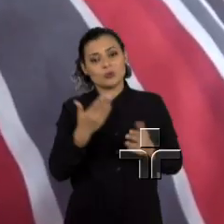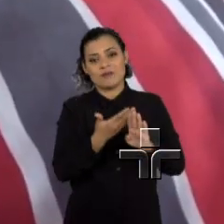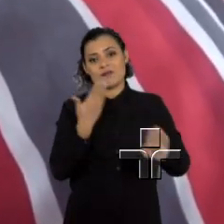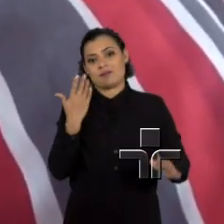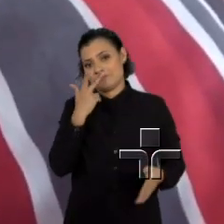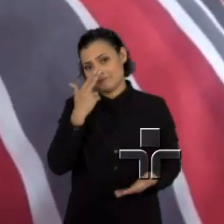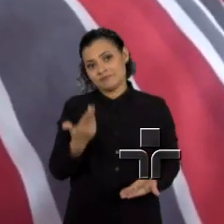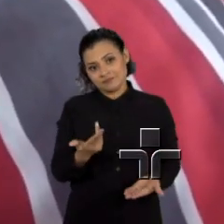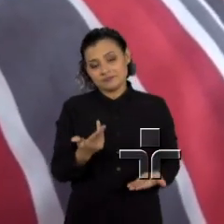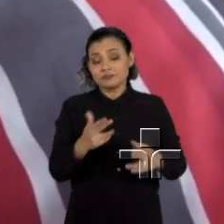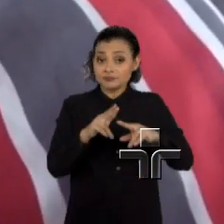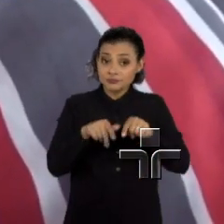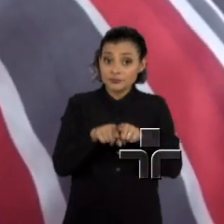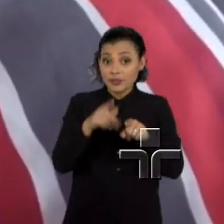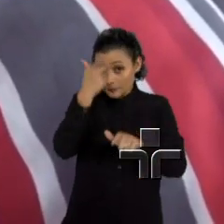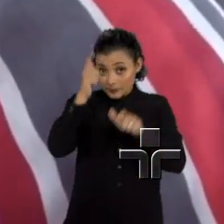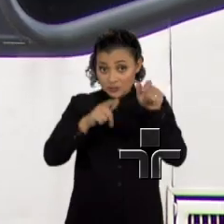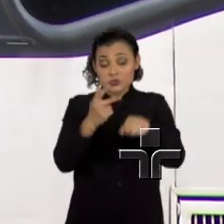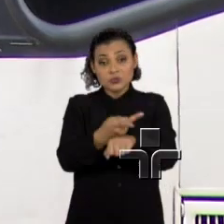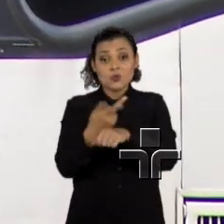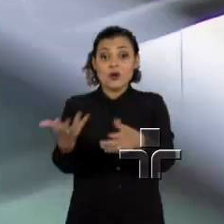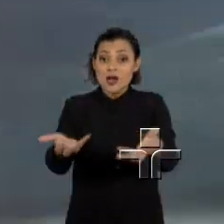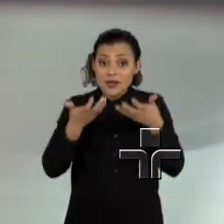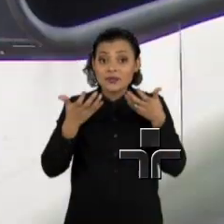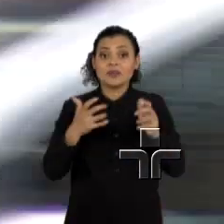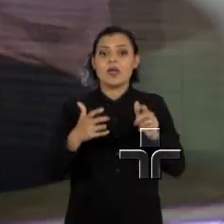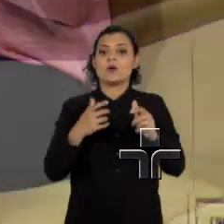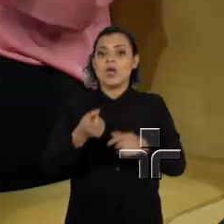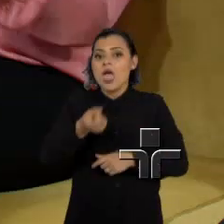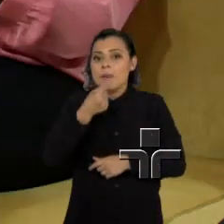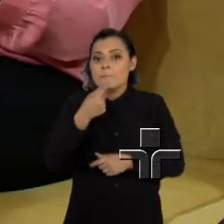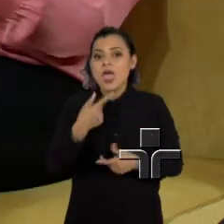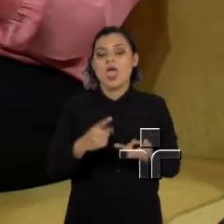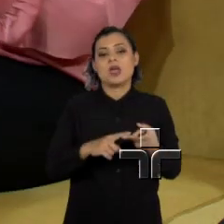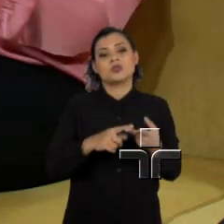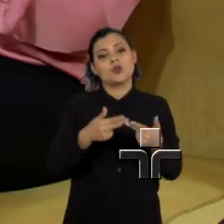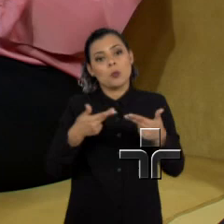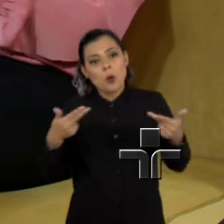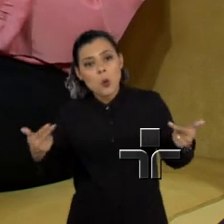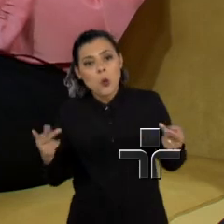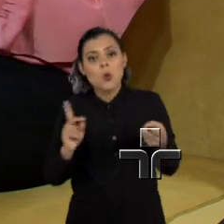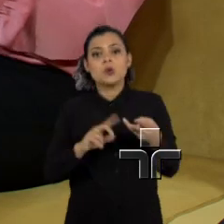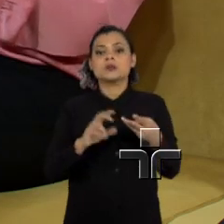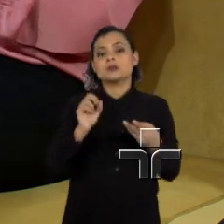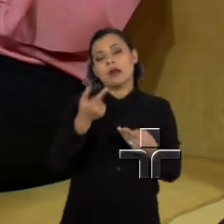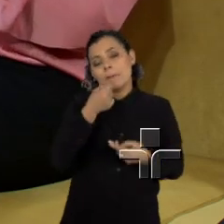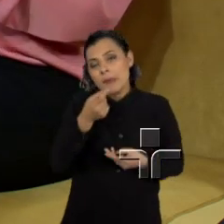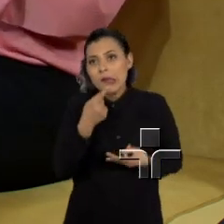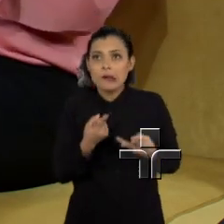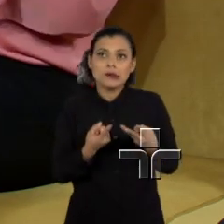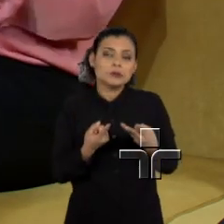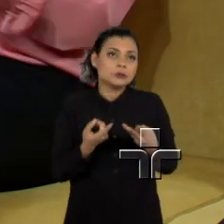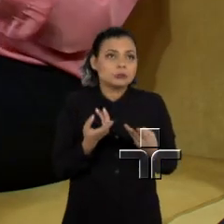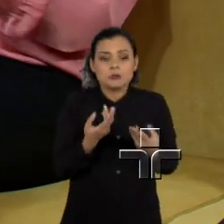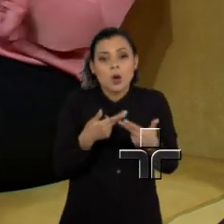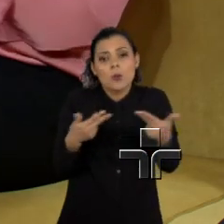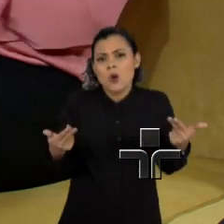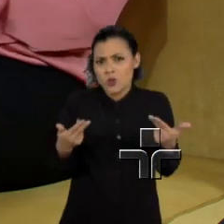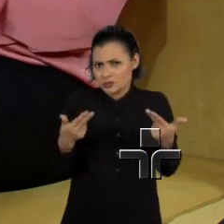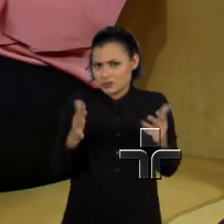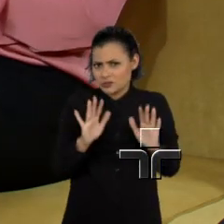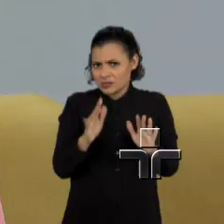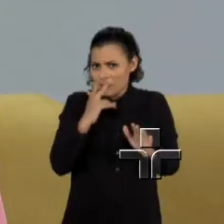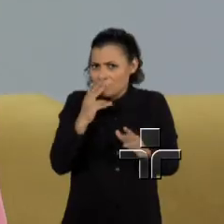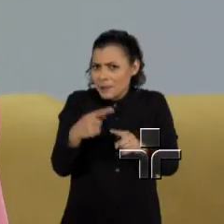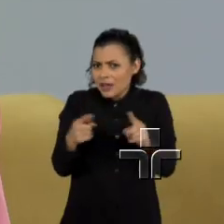pessoas cada vez mais buscam tomar alguma coisa, usar remédios, outros medicamentos, na maior parte das vezes